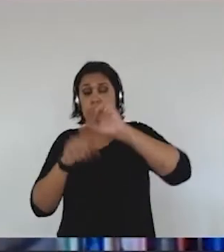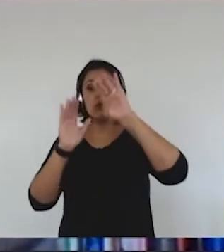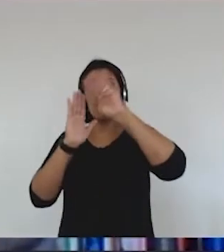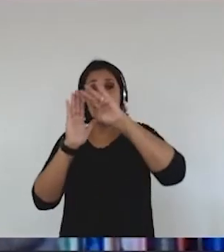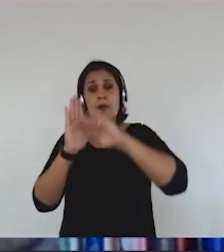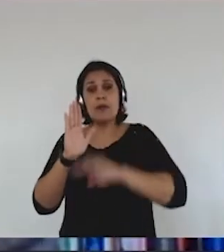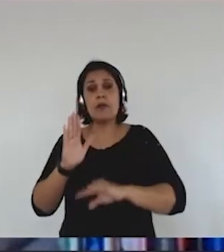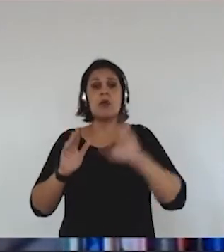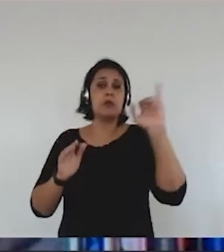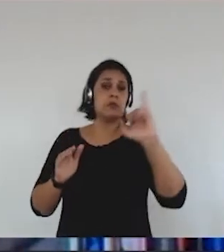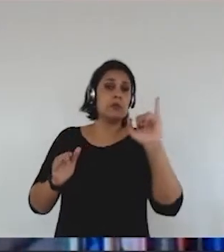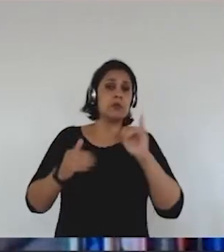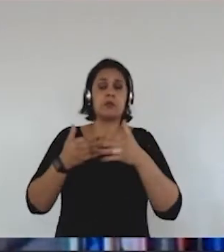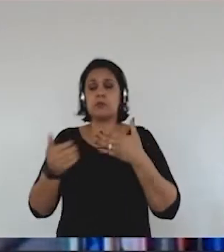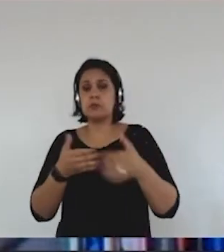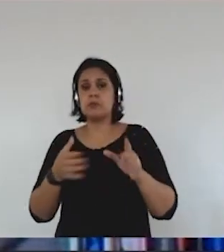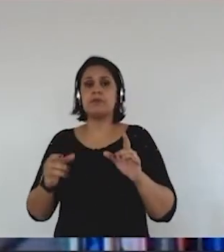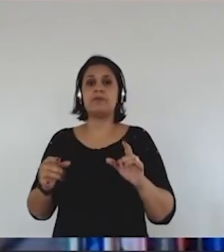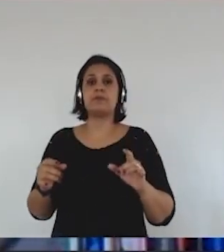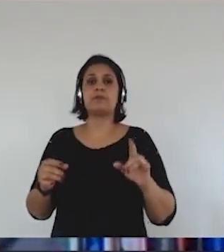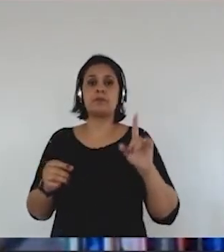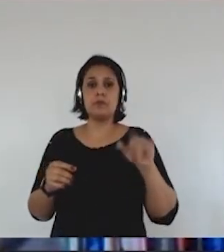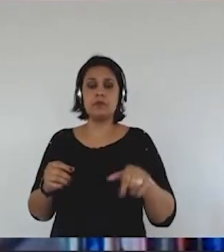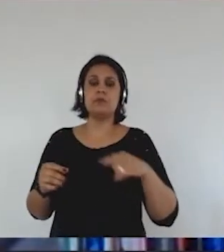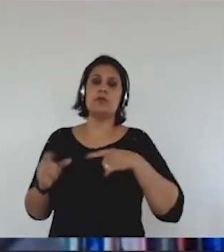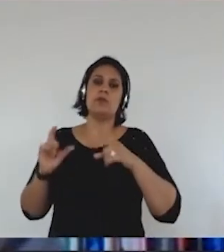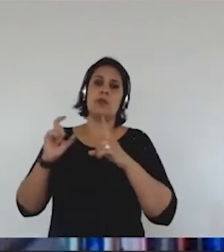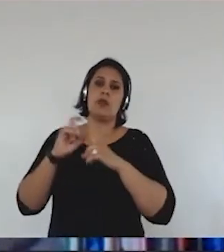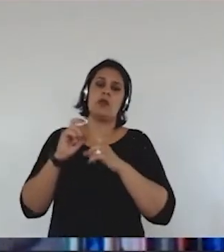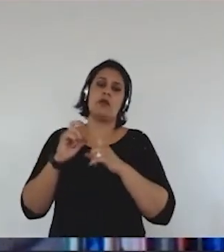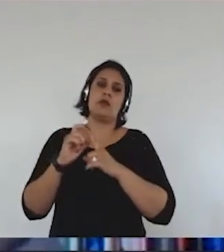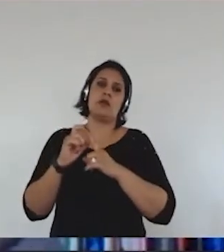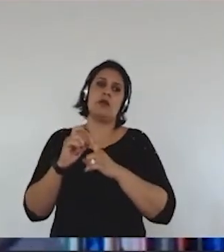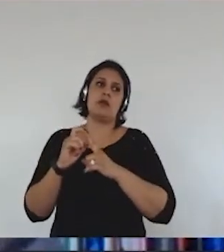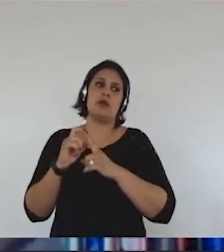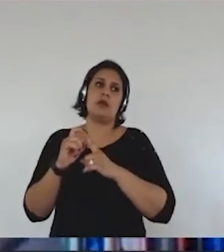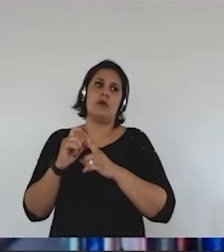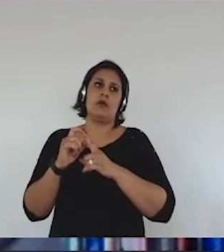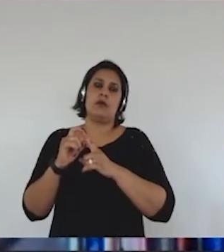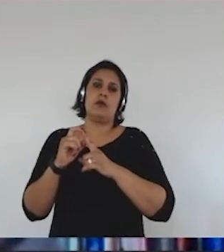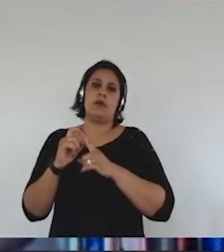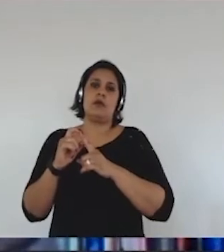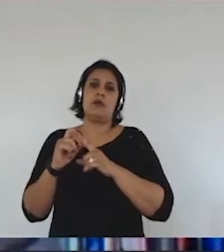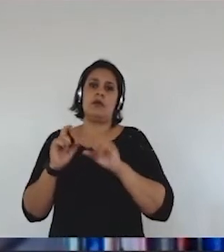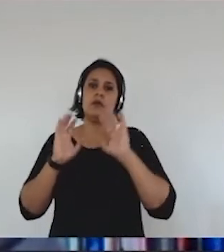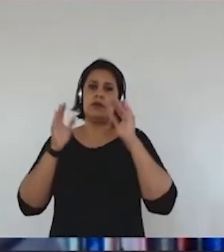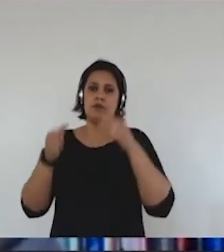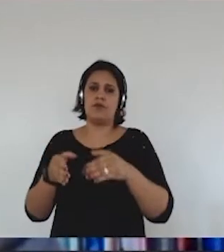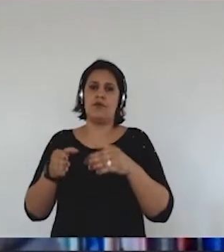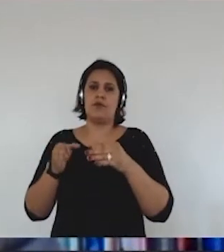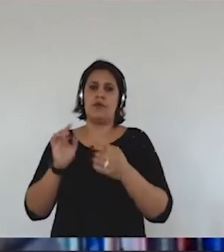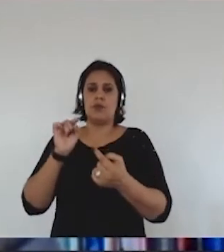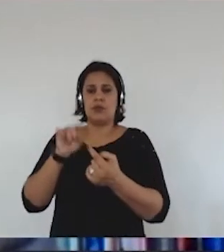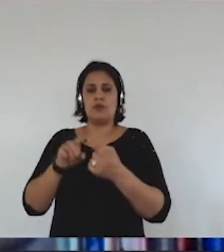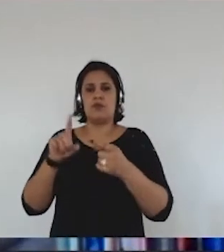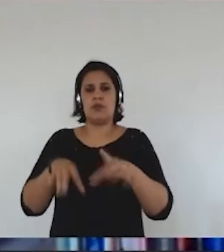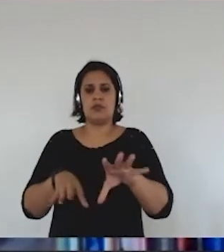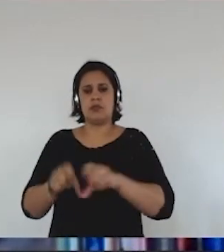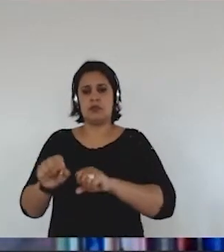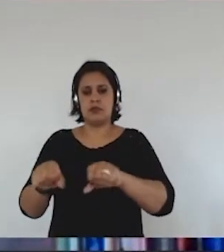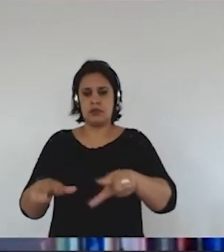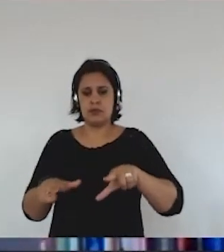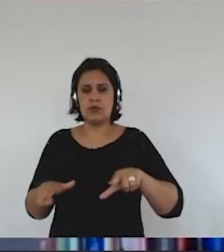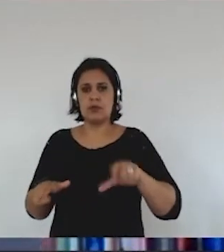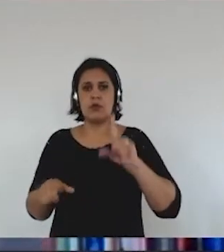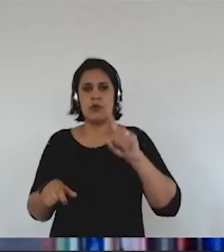normativas internacionais que buscam aí as certificações, que para alguns são criticadas, outros não, que